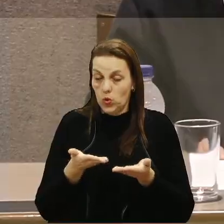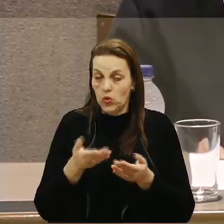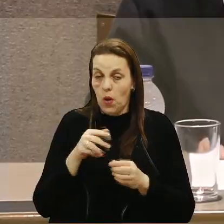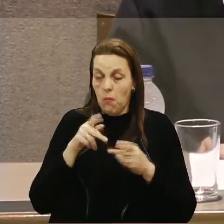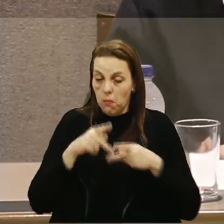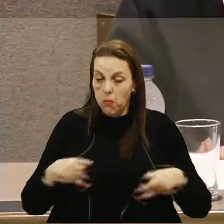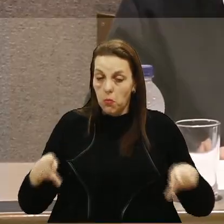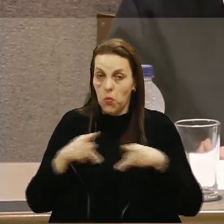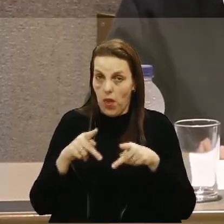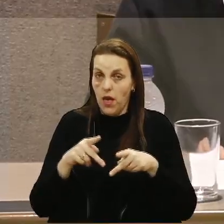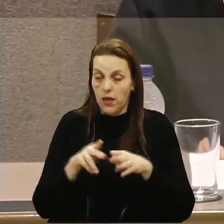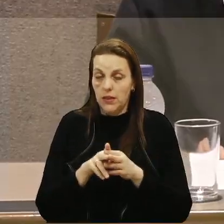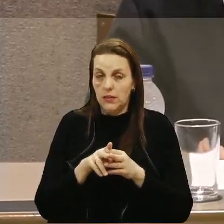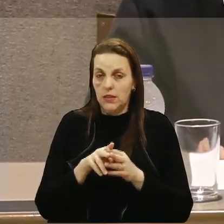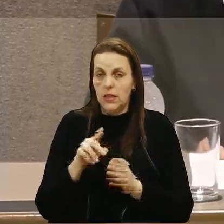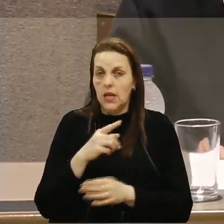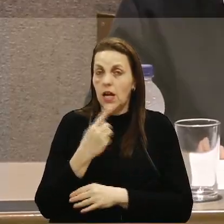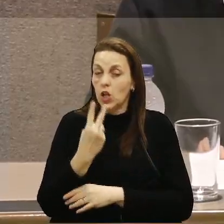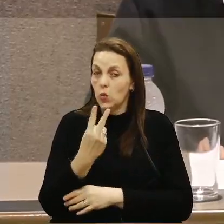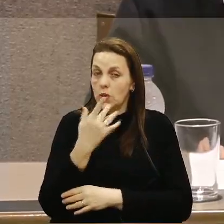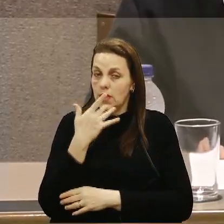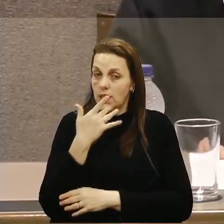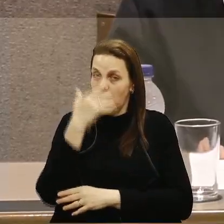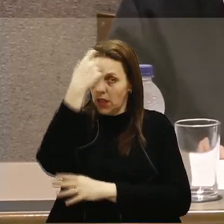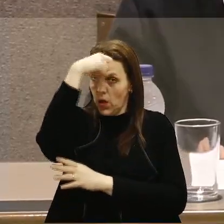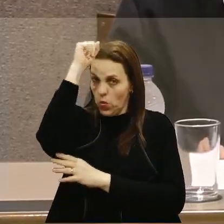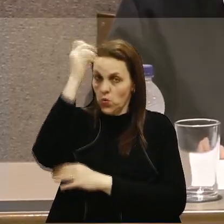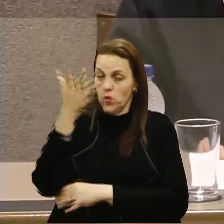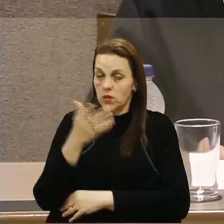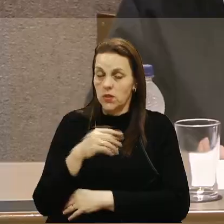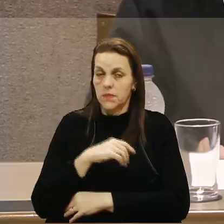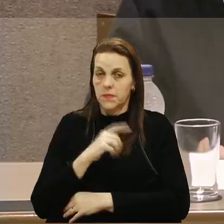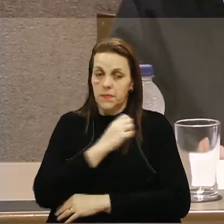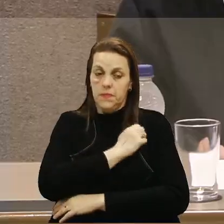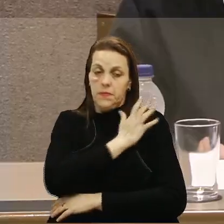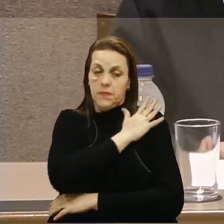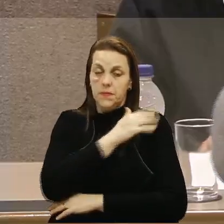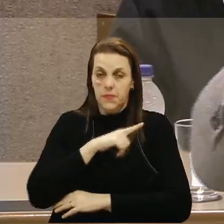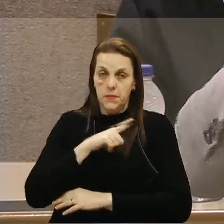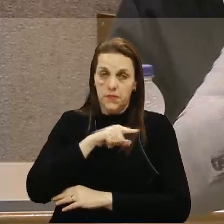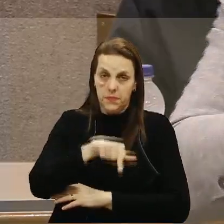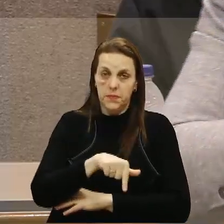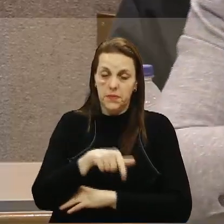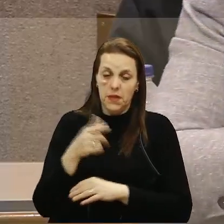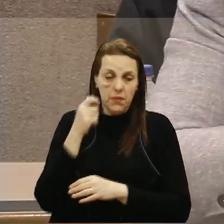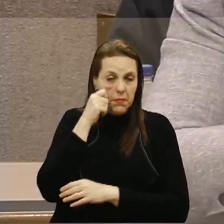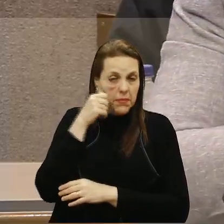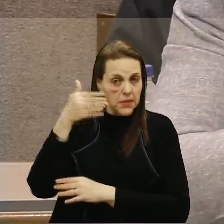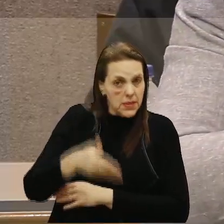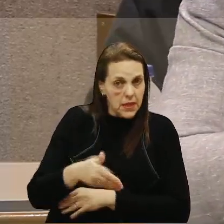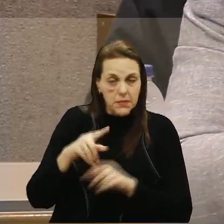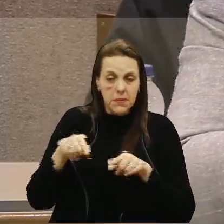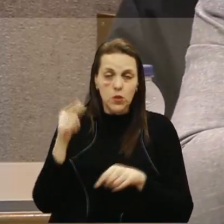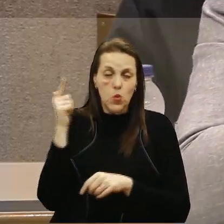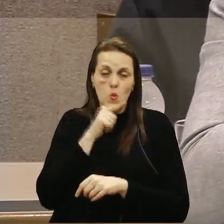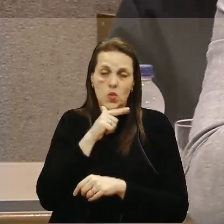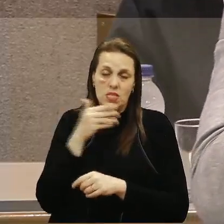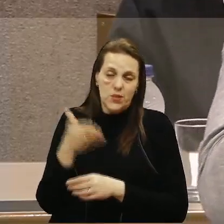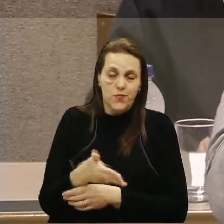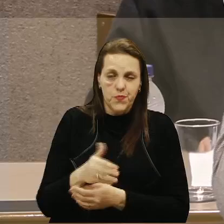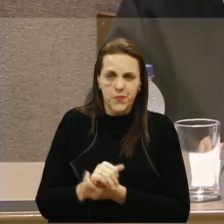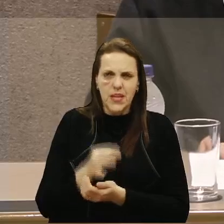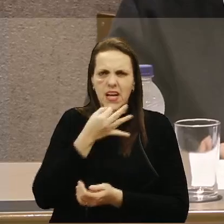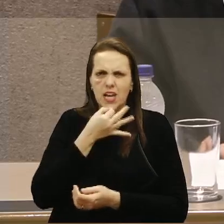Sul, às 14 horas. O tenente Armando até estaria presente aqui pela sessão, acabou não conseguindo vir. Caxias do Sul precisa